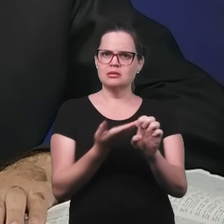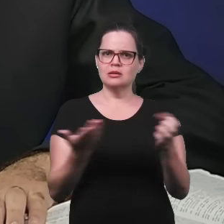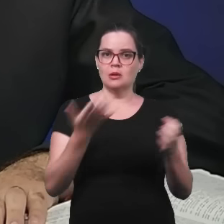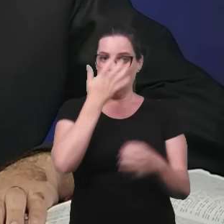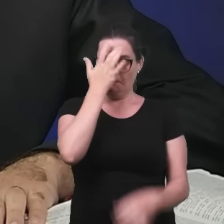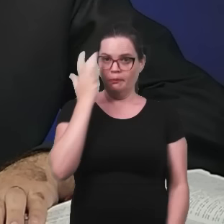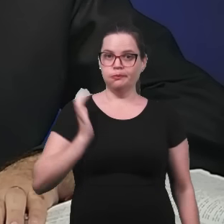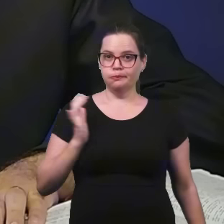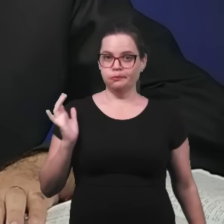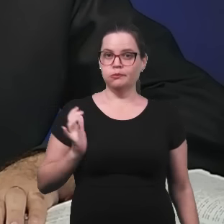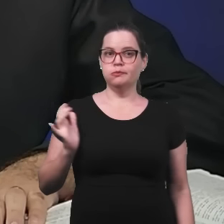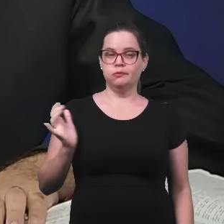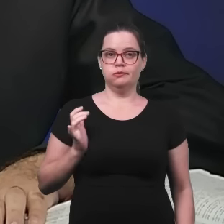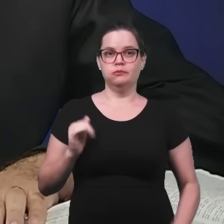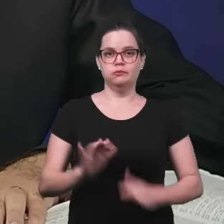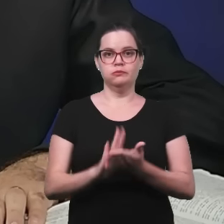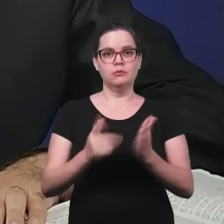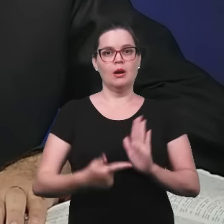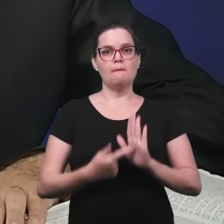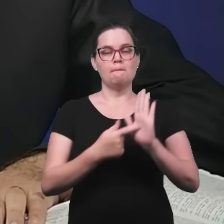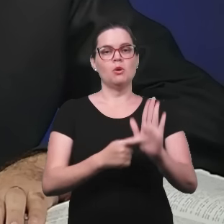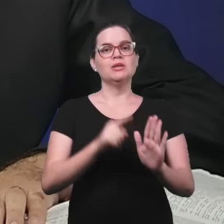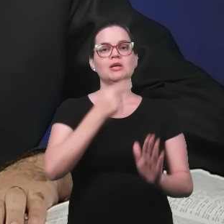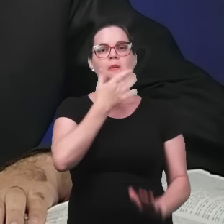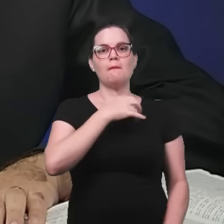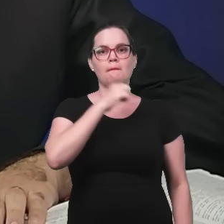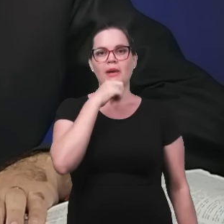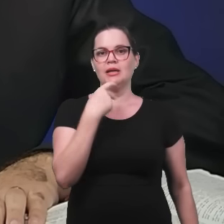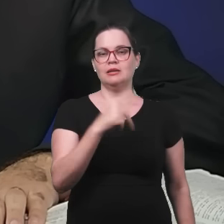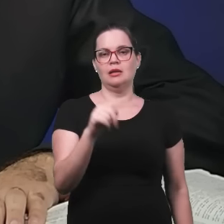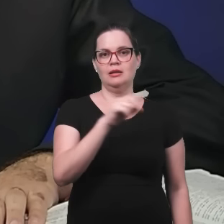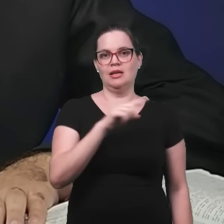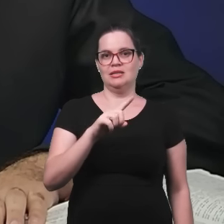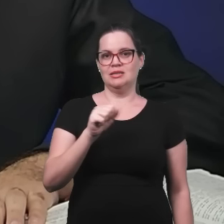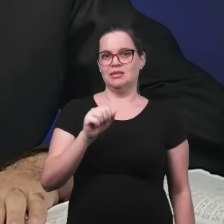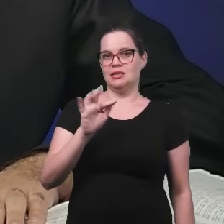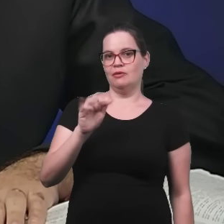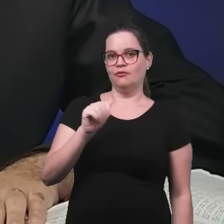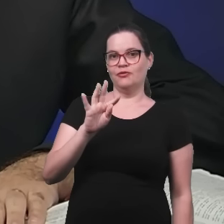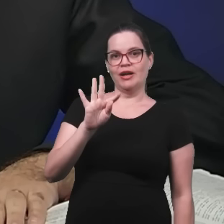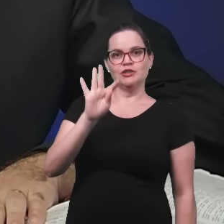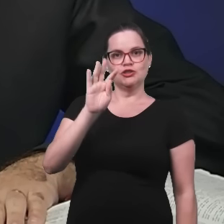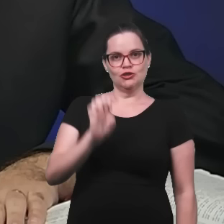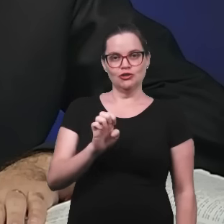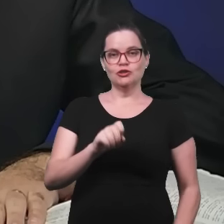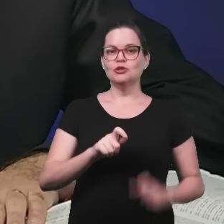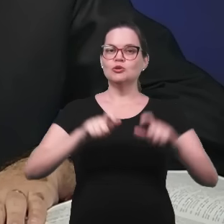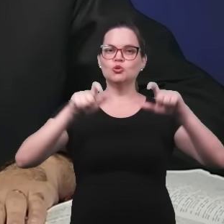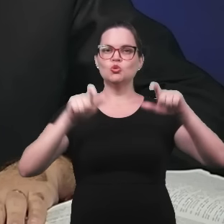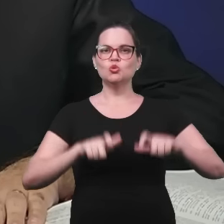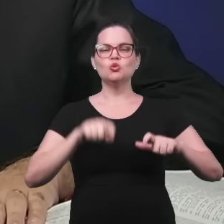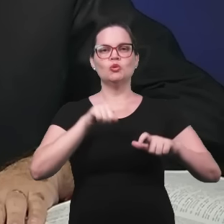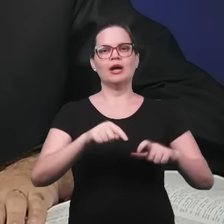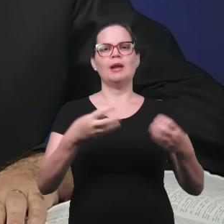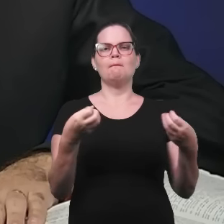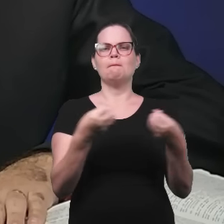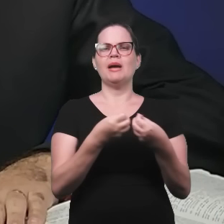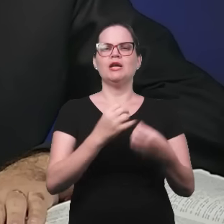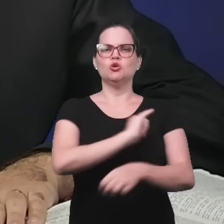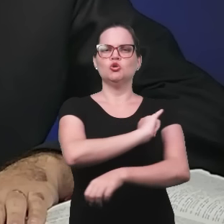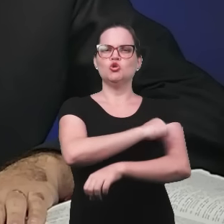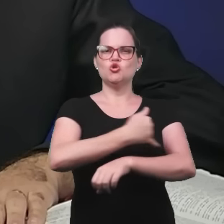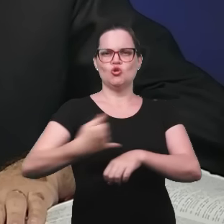palavra fala que ele era filho de Safate, da cidade de Abel Meolá, que ficava no Vale do Jordão. Então,